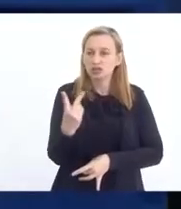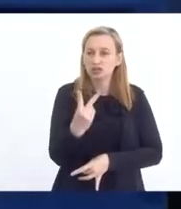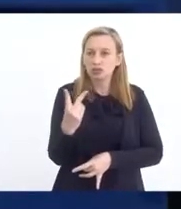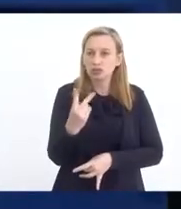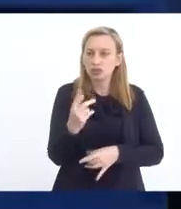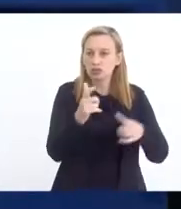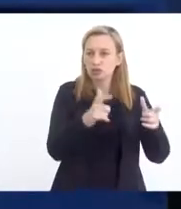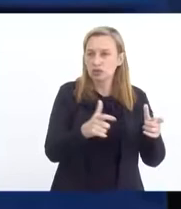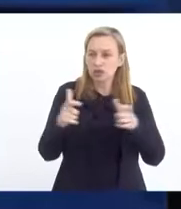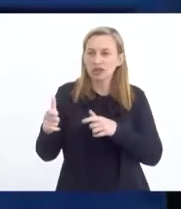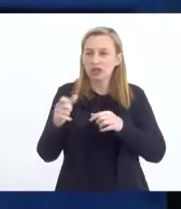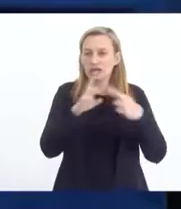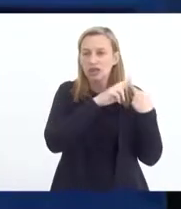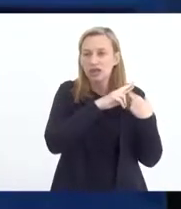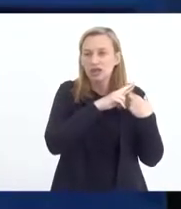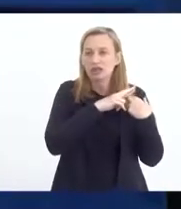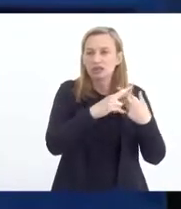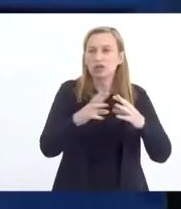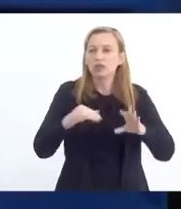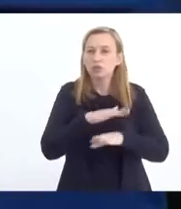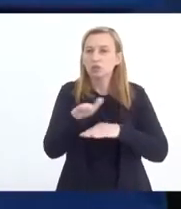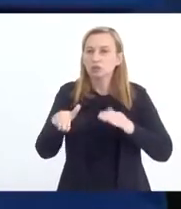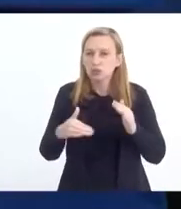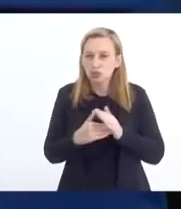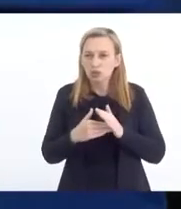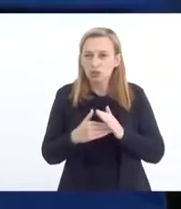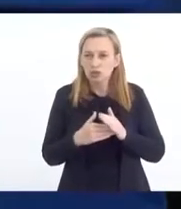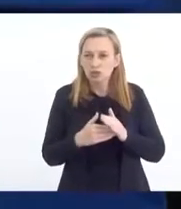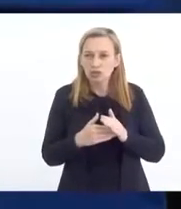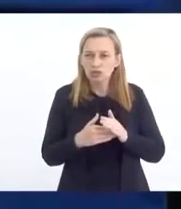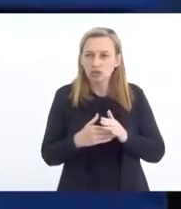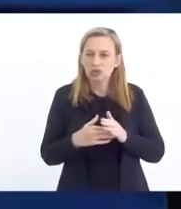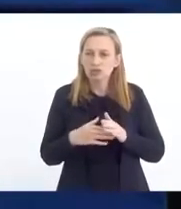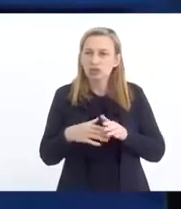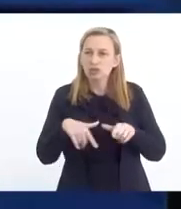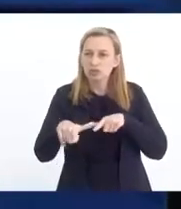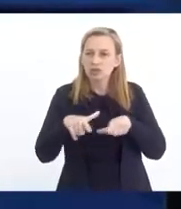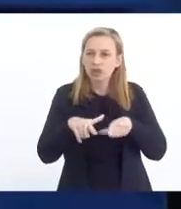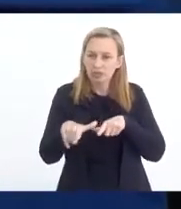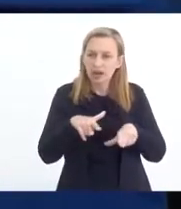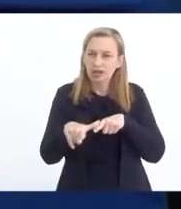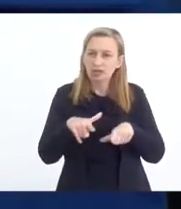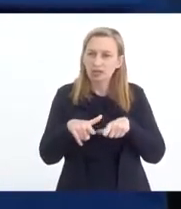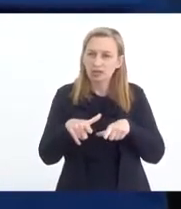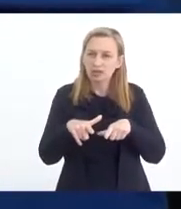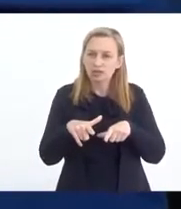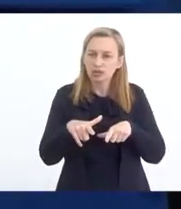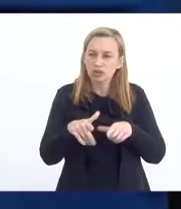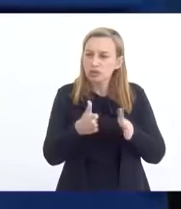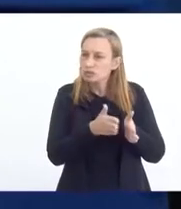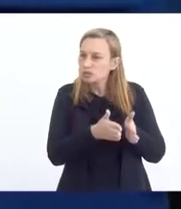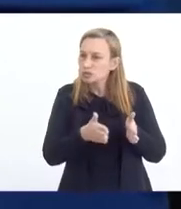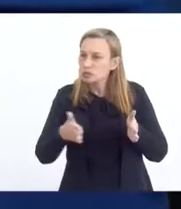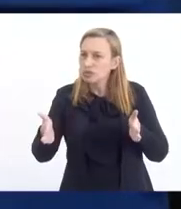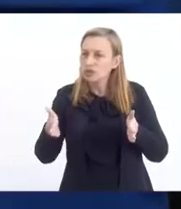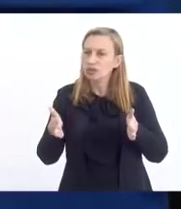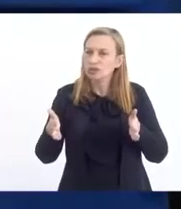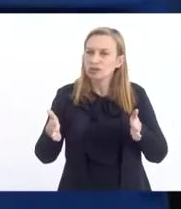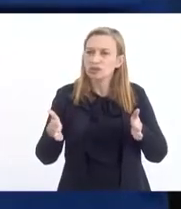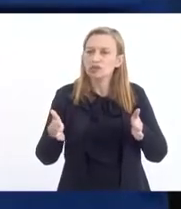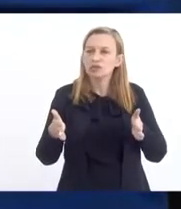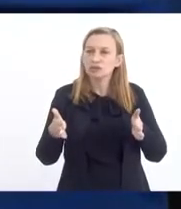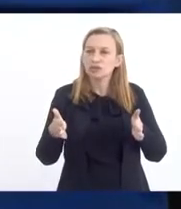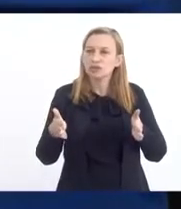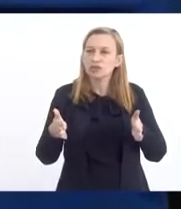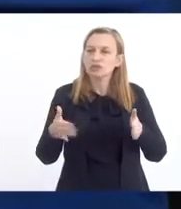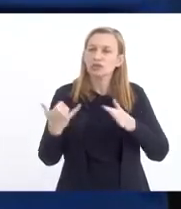pontos e que são responsáveis por toda a manutenção do trabalho durante a existência de